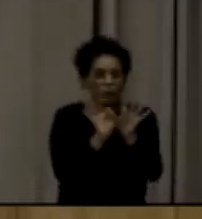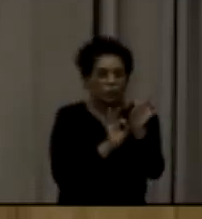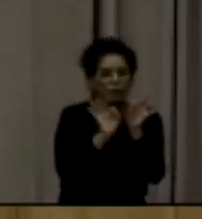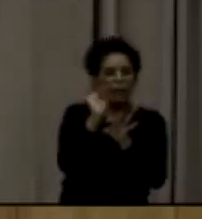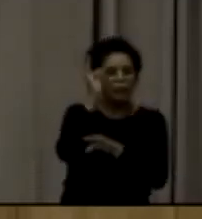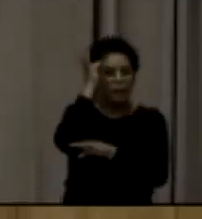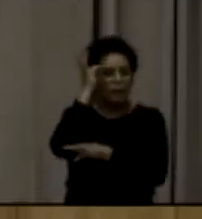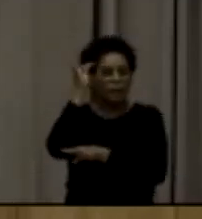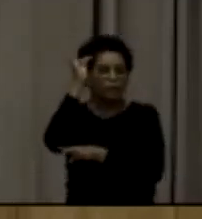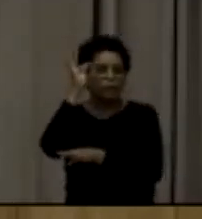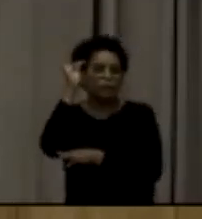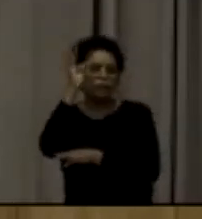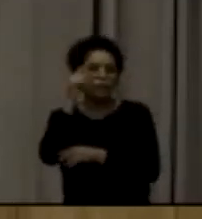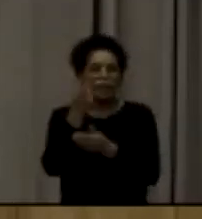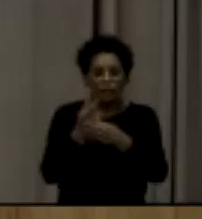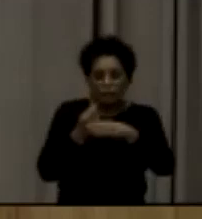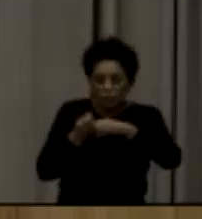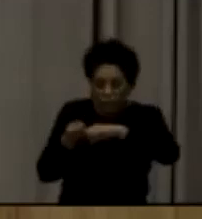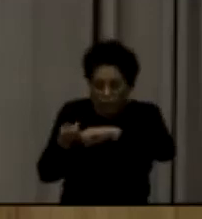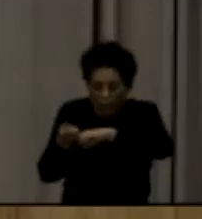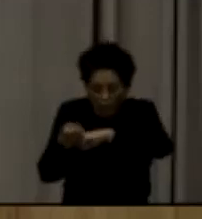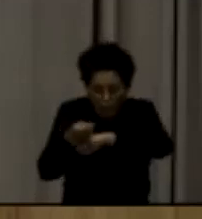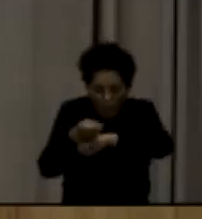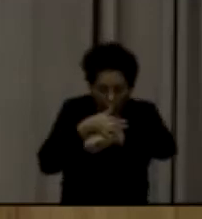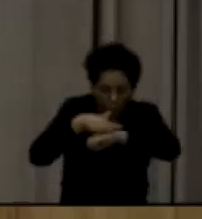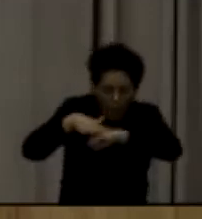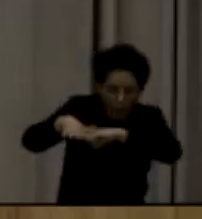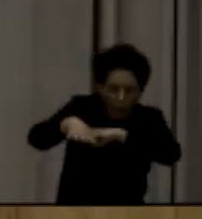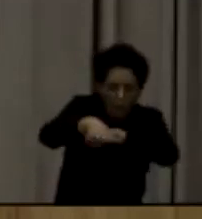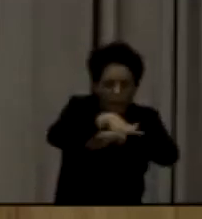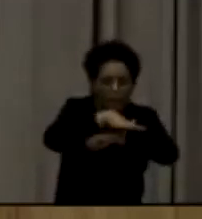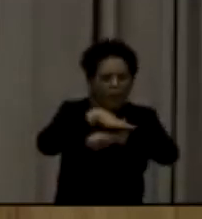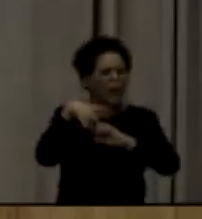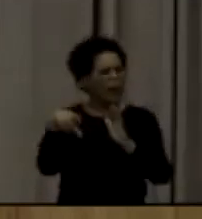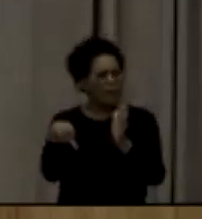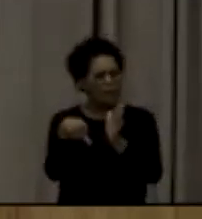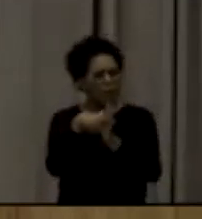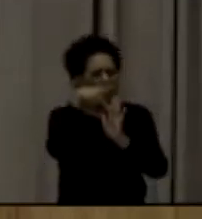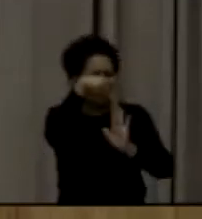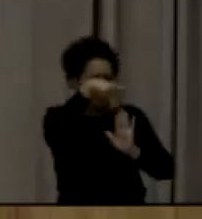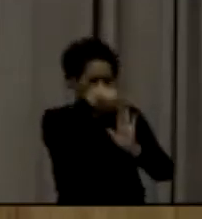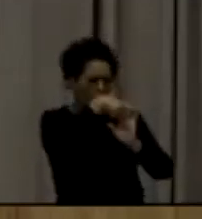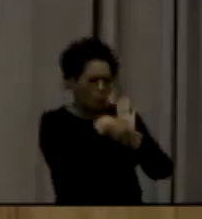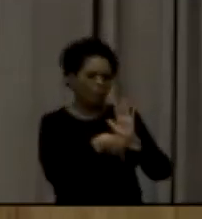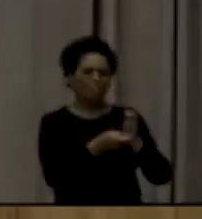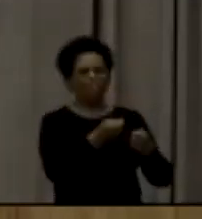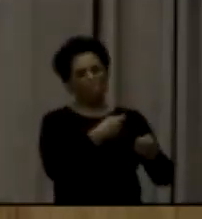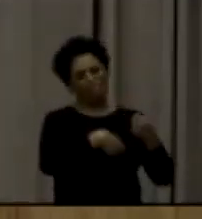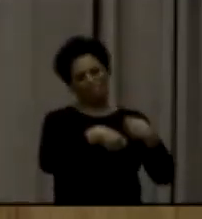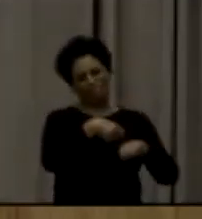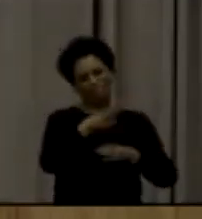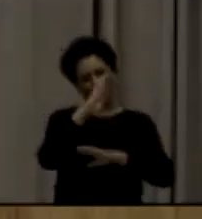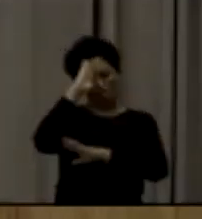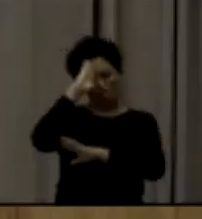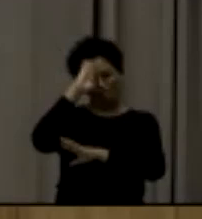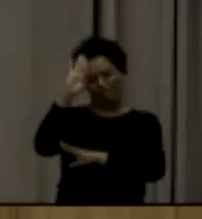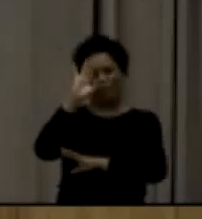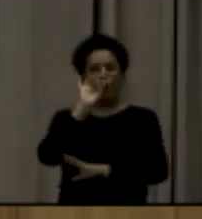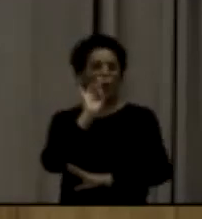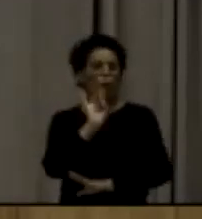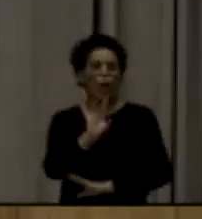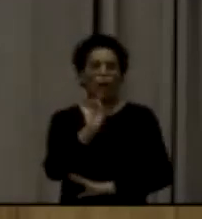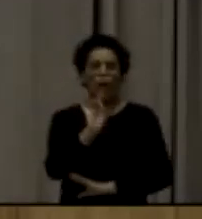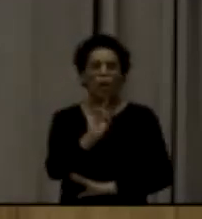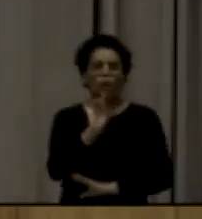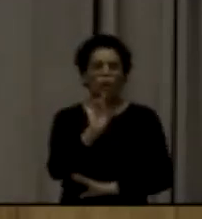teorias do neoliberalismo, deixou muito claro que era um projeto de mercado imoral que estava em jogo. Não era apenas